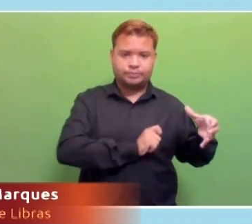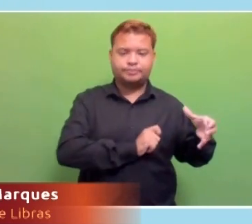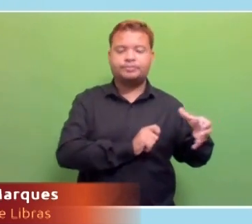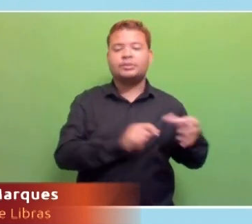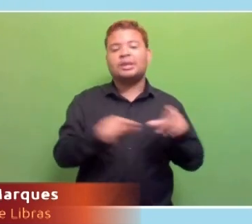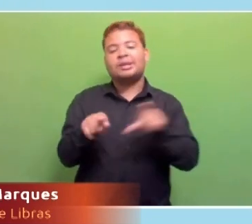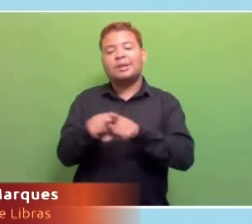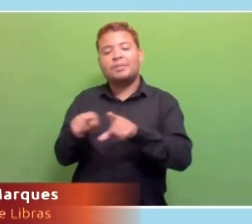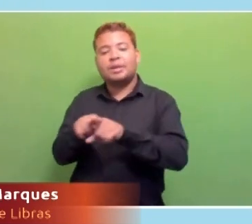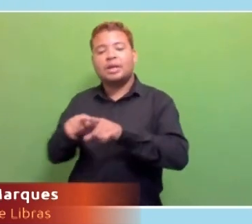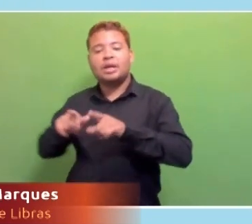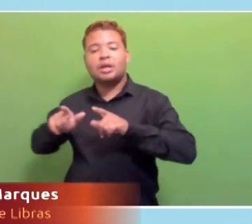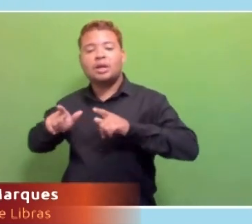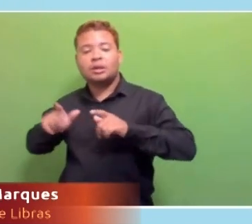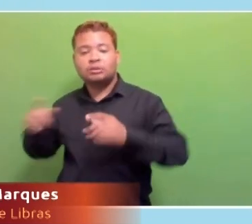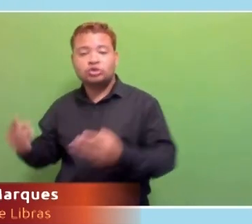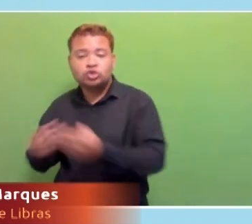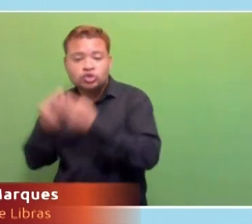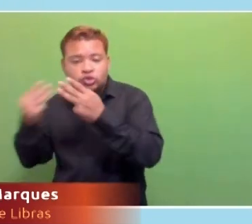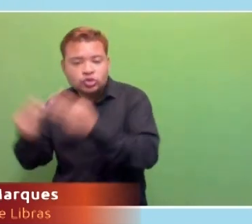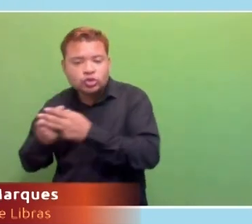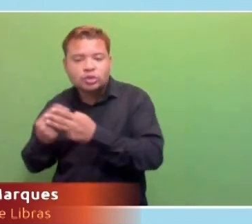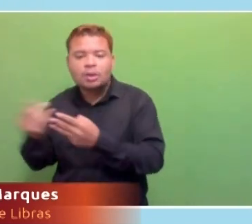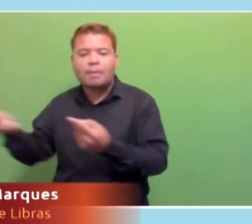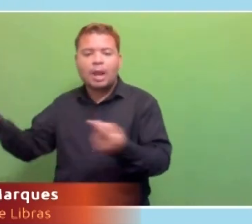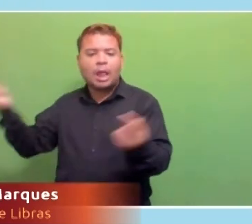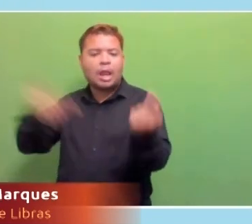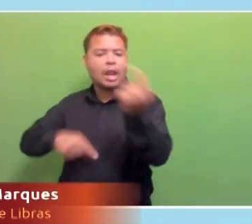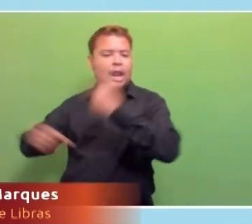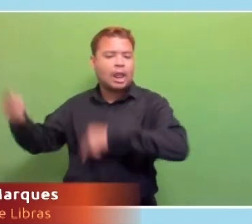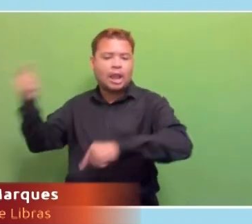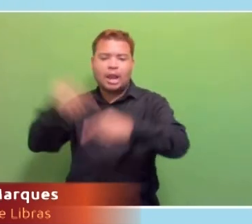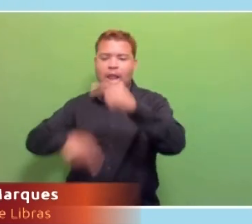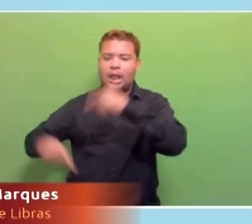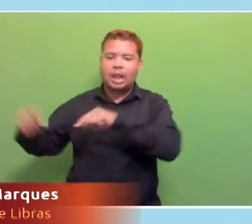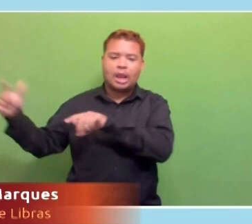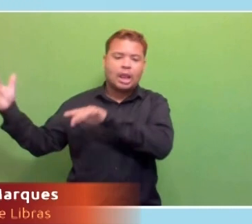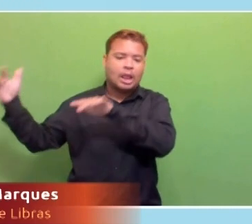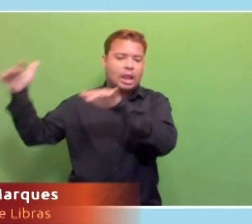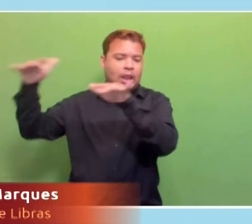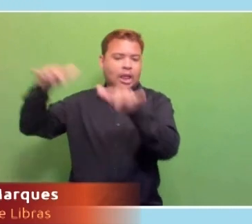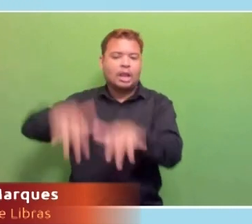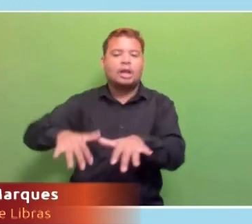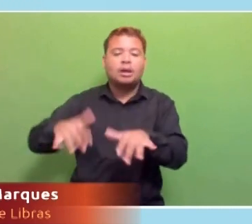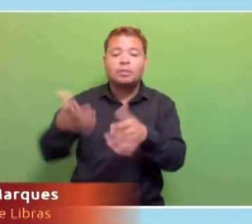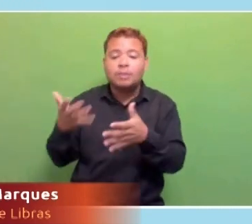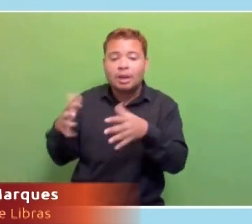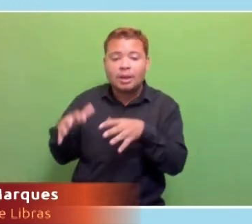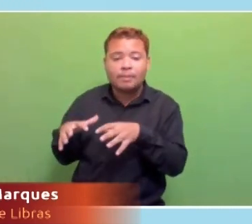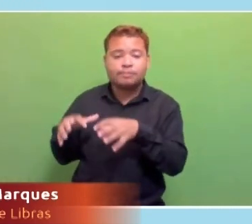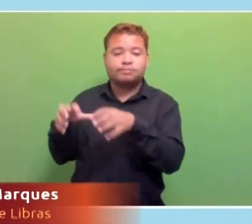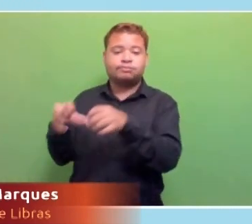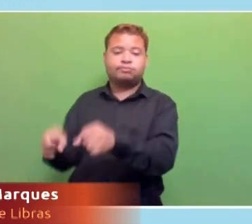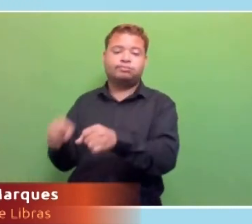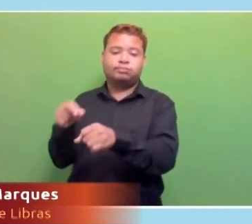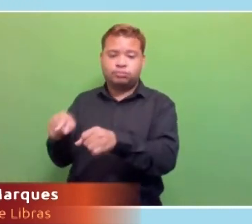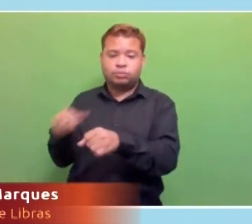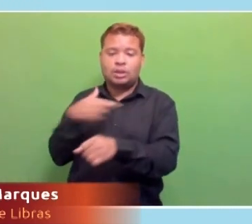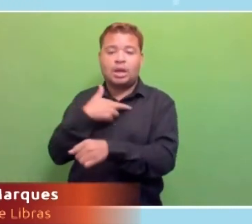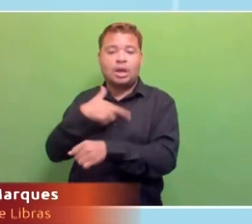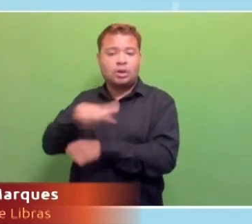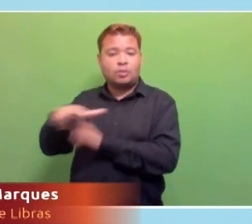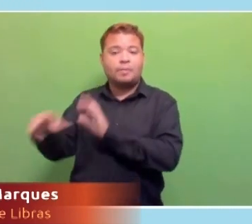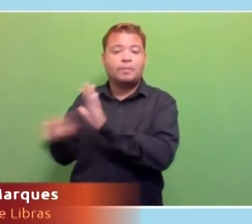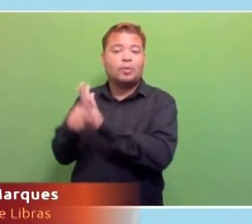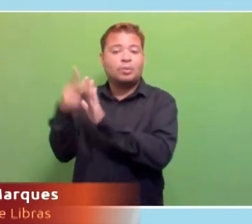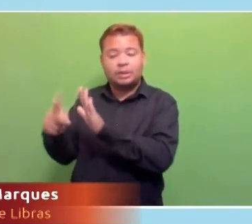judeus que sempre mais chegava, melhor dizer, de sionistas, para não dar uma conotação religiosa, né? E queriam criar o próprio Estado lá.